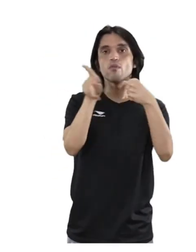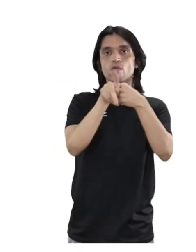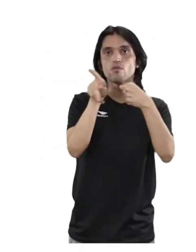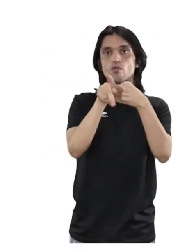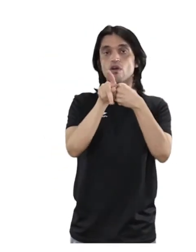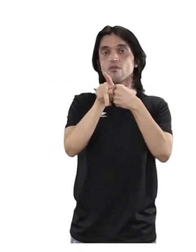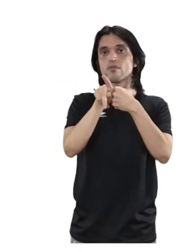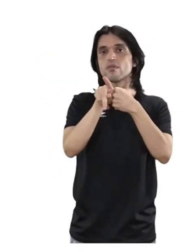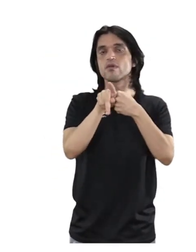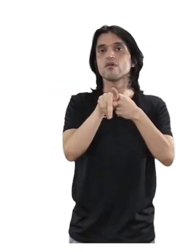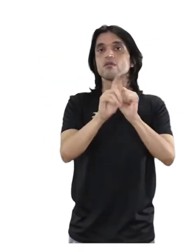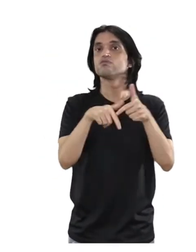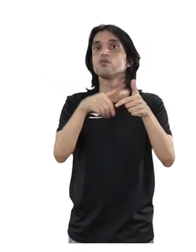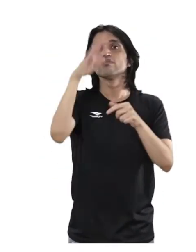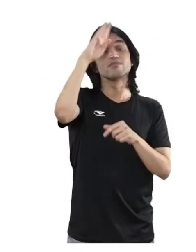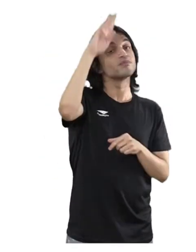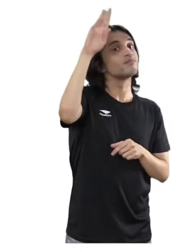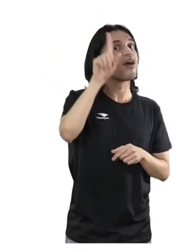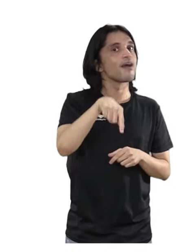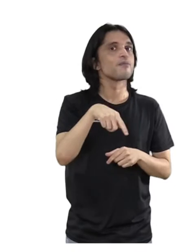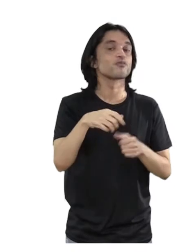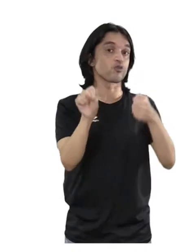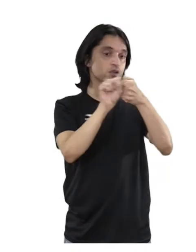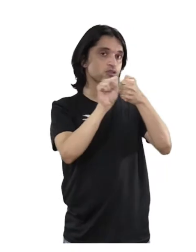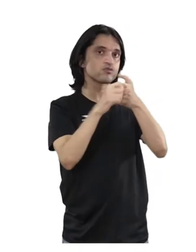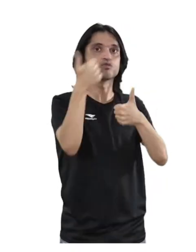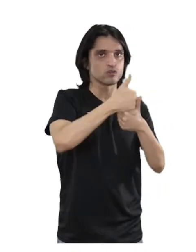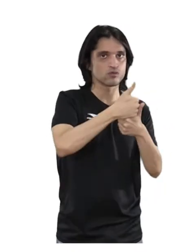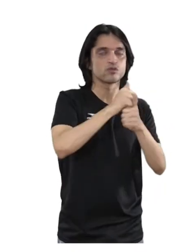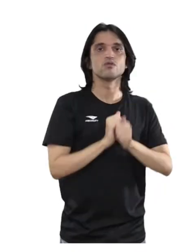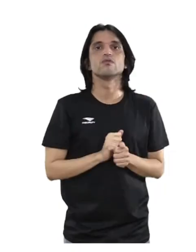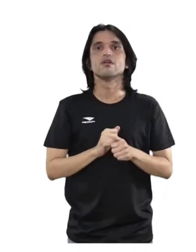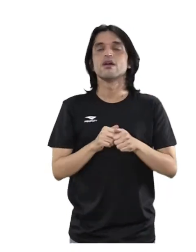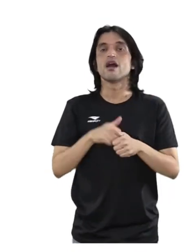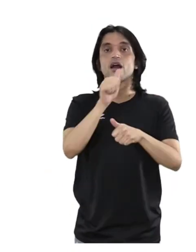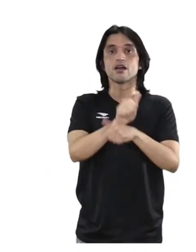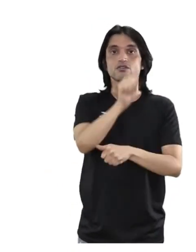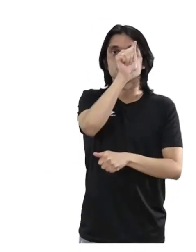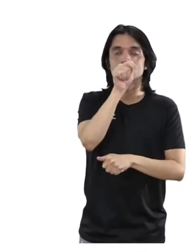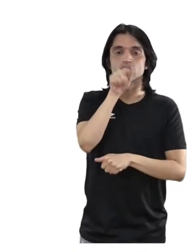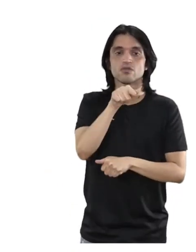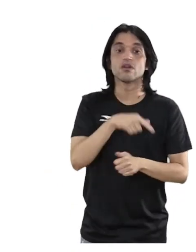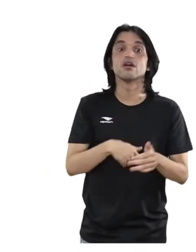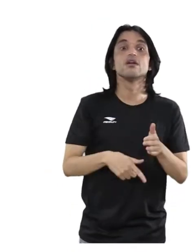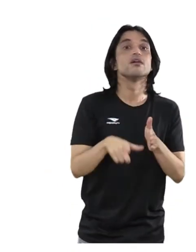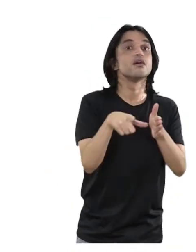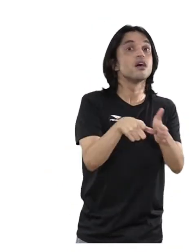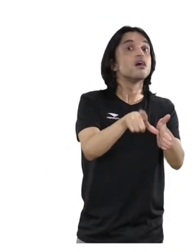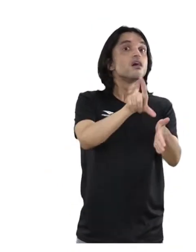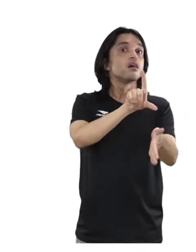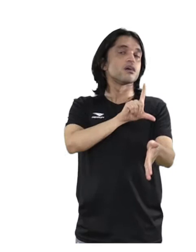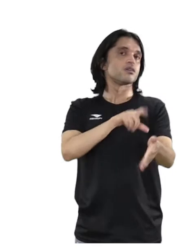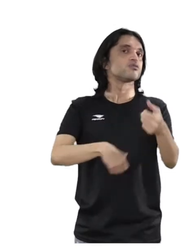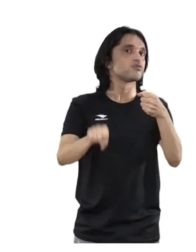são termos que vêm antes do substantivo e que indicam o seu gênero, masculino ou feminino, e número, singular